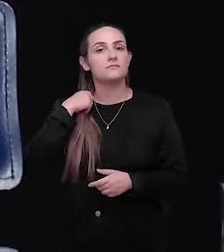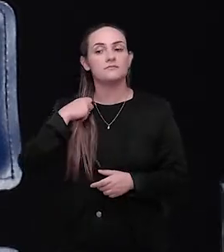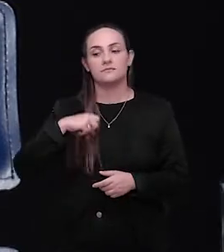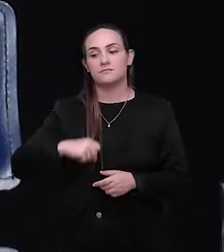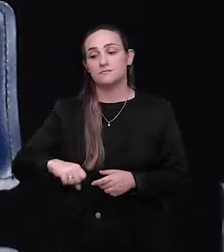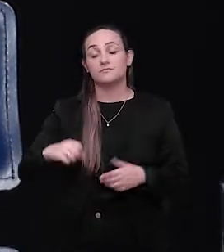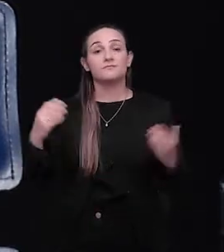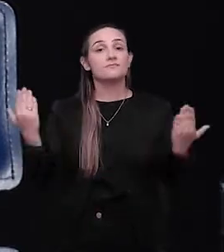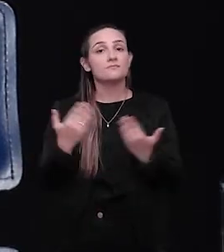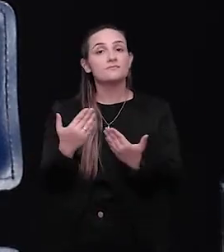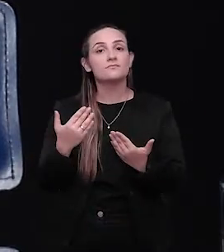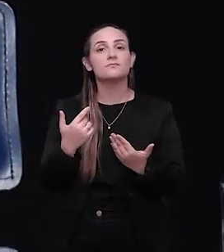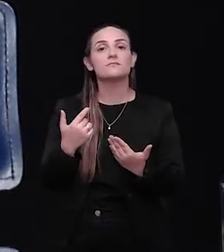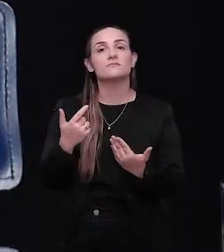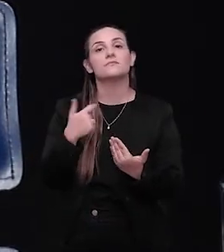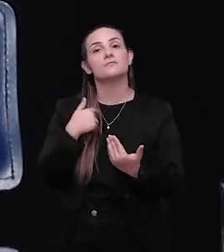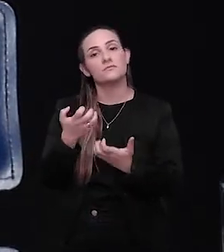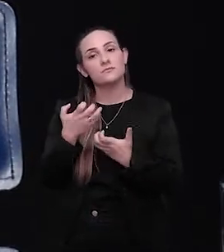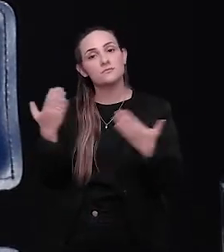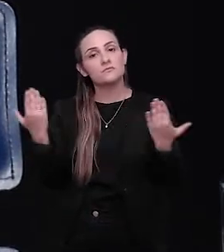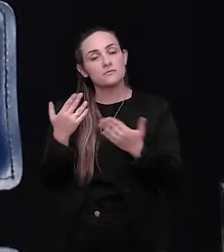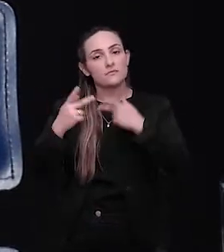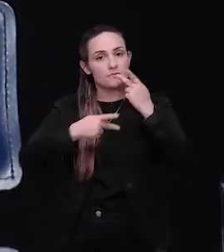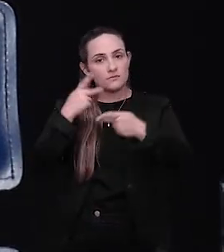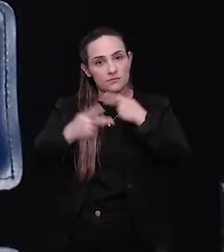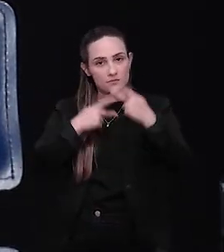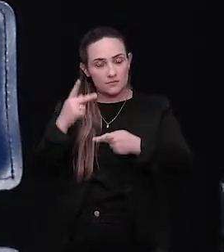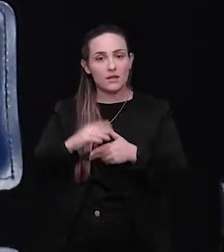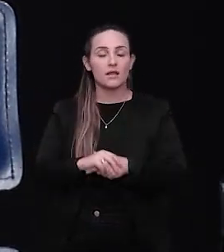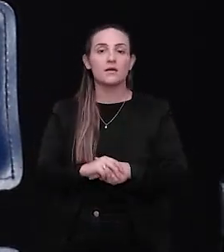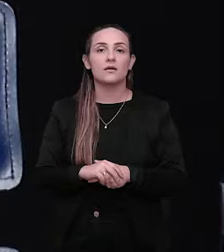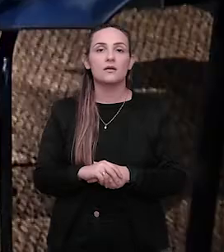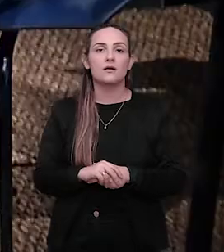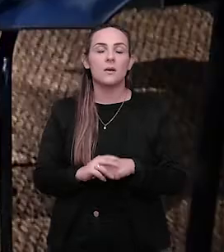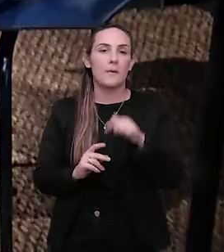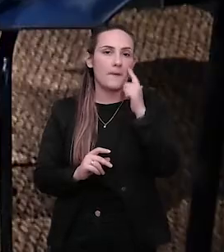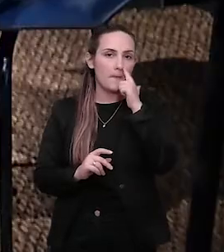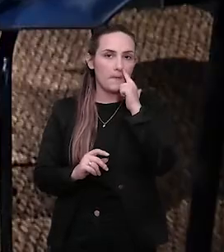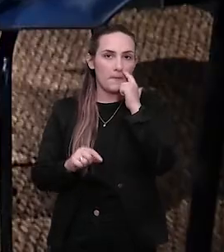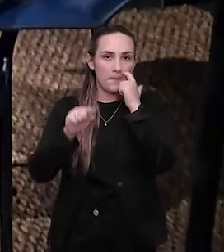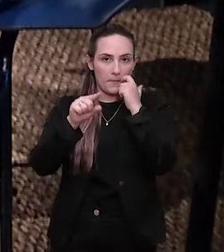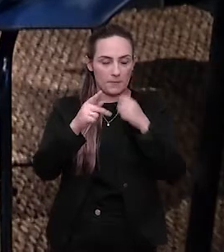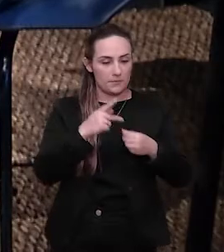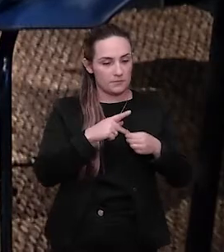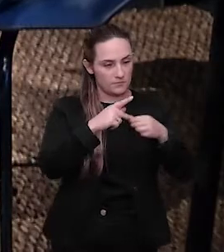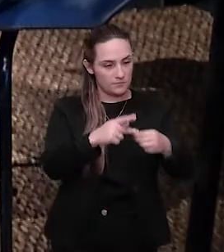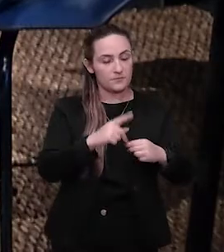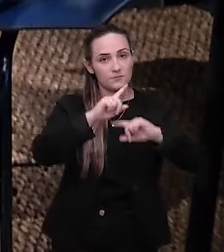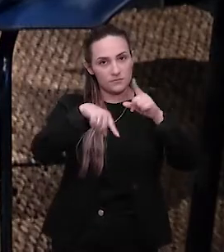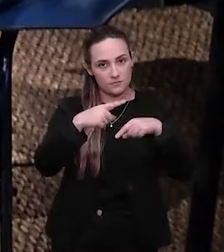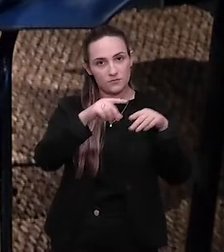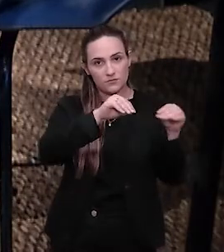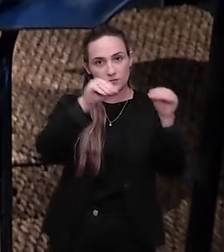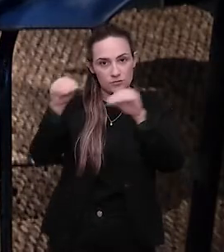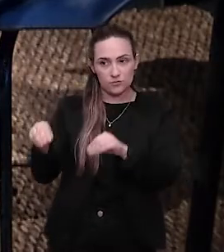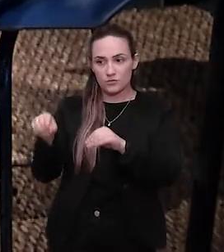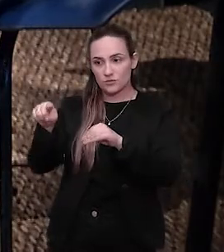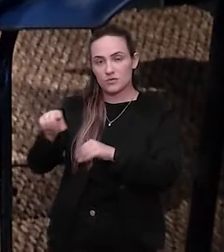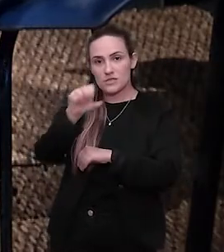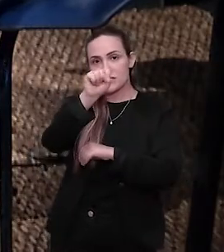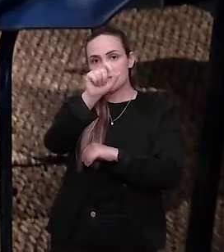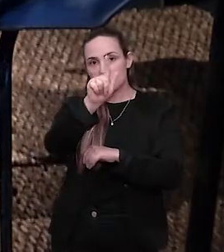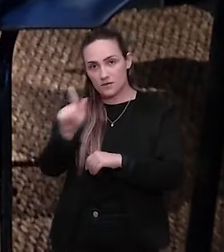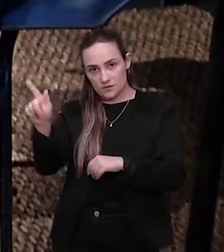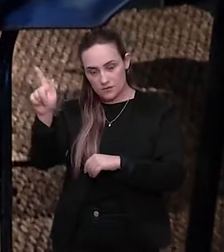propôs. Comentar um pouco nessa segunda parte da nossa conversa, doutor Alexandre. O senhor assume como promotor, aí vai para São Gabriel do